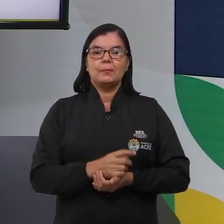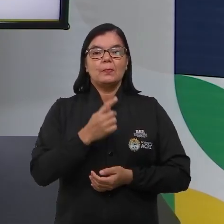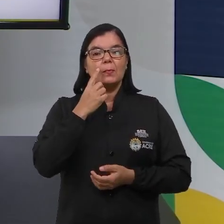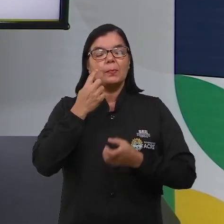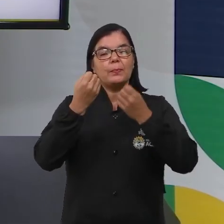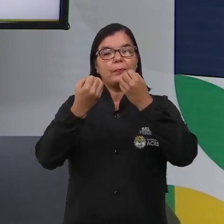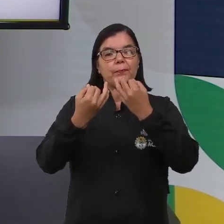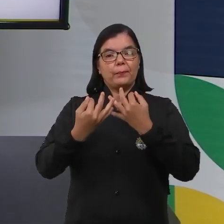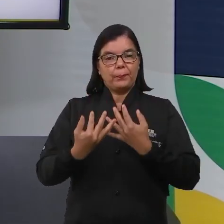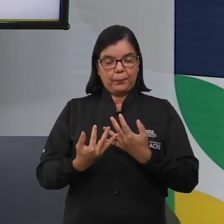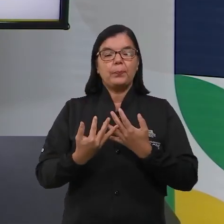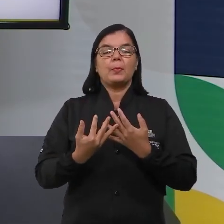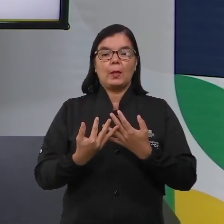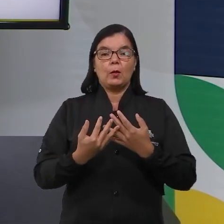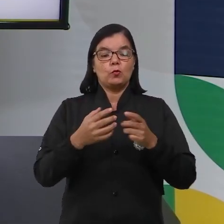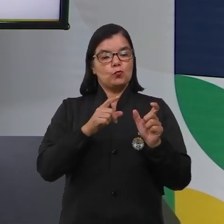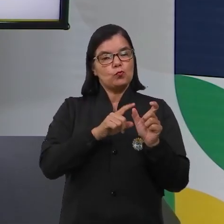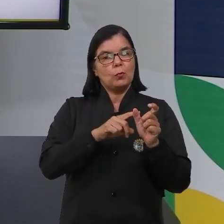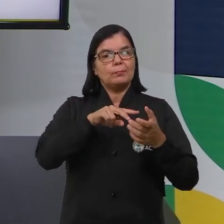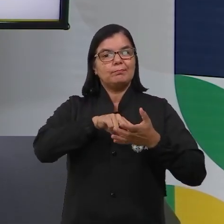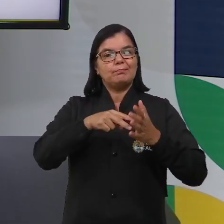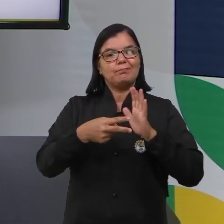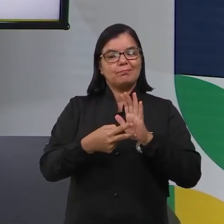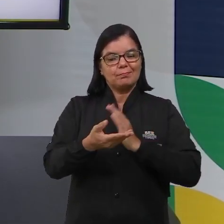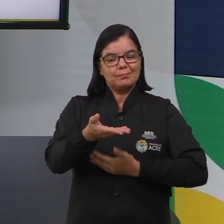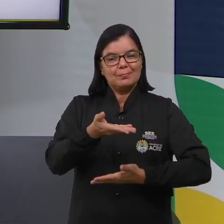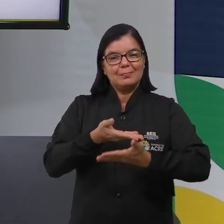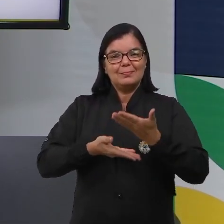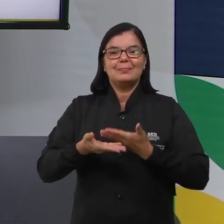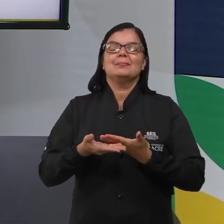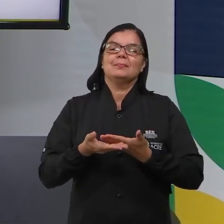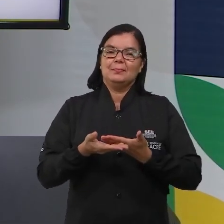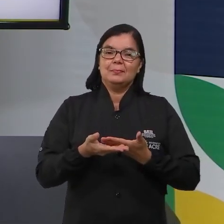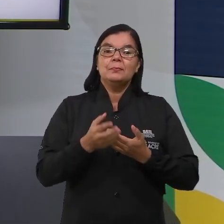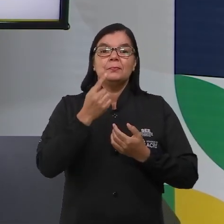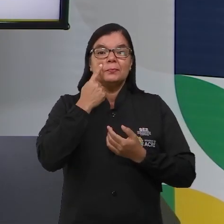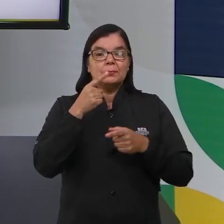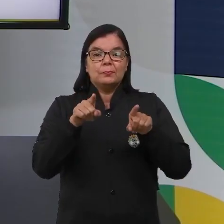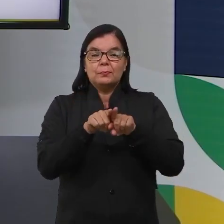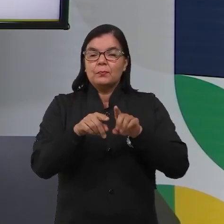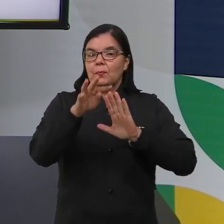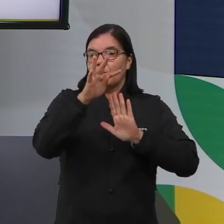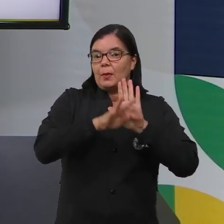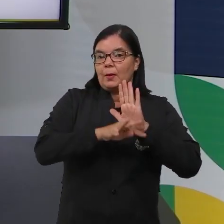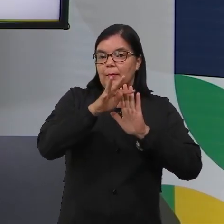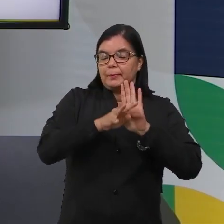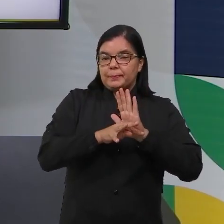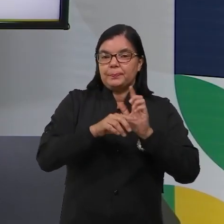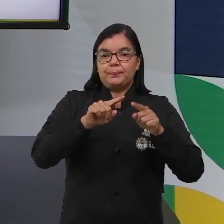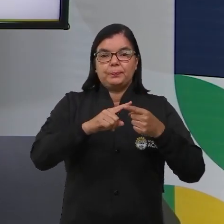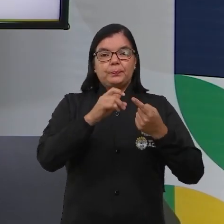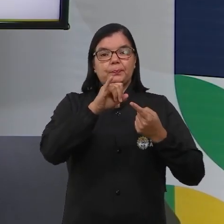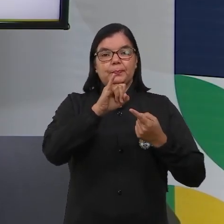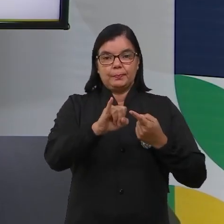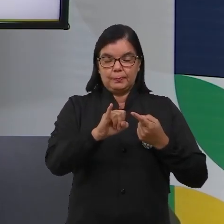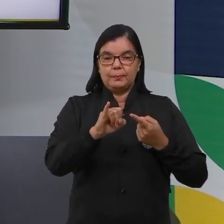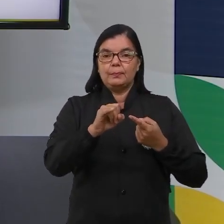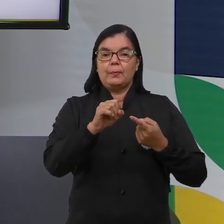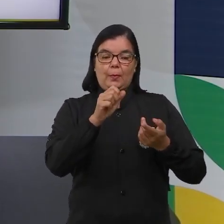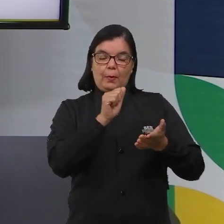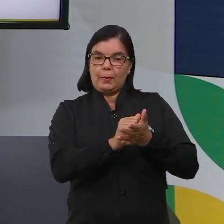nós falamos de efeito de sentido, é essa relação. Quando nós falamos de um texto, pressupõe-se ali